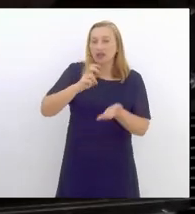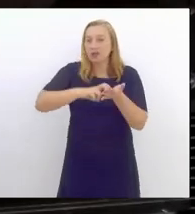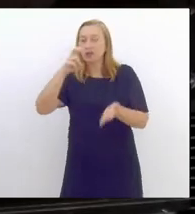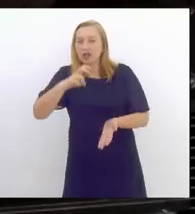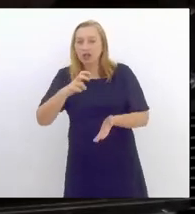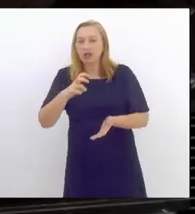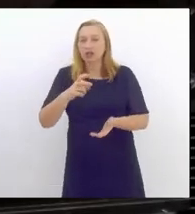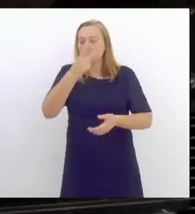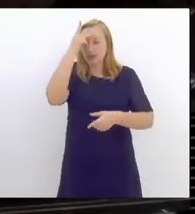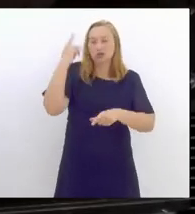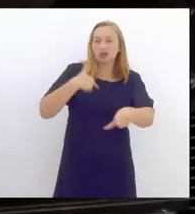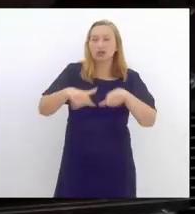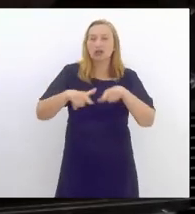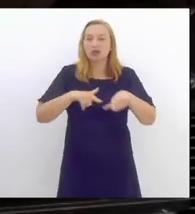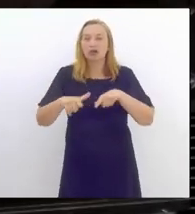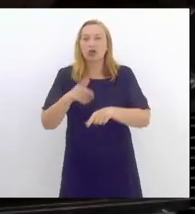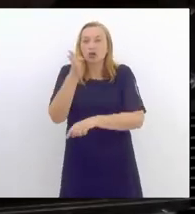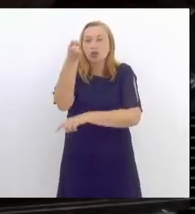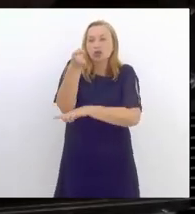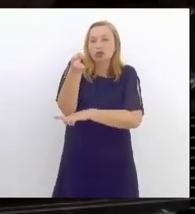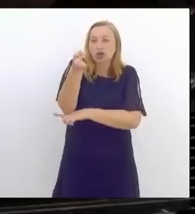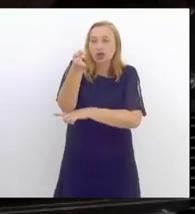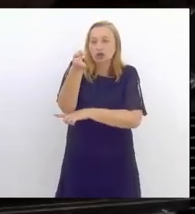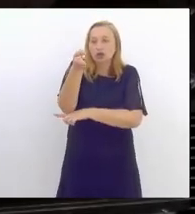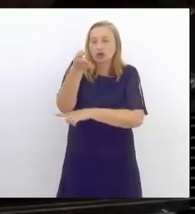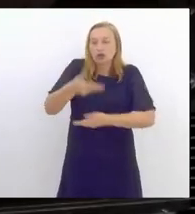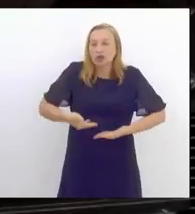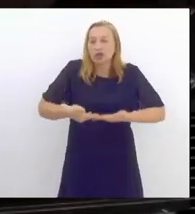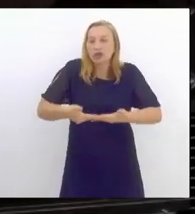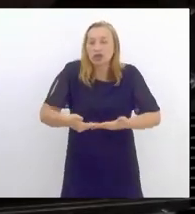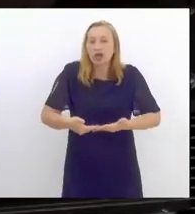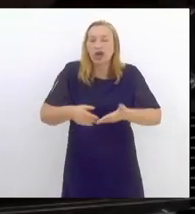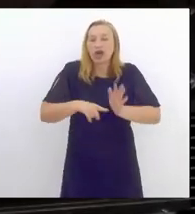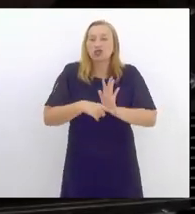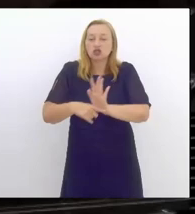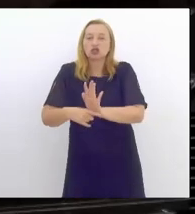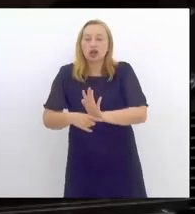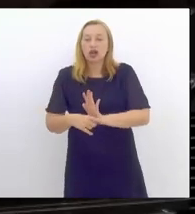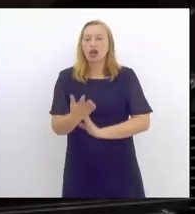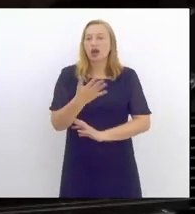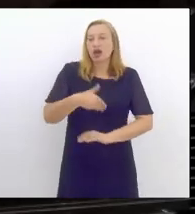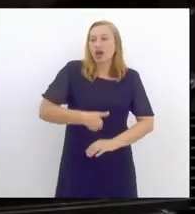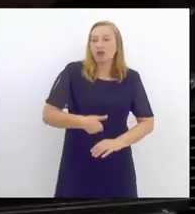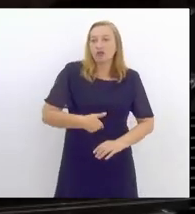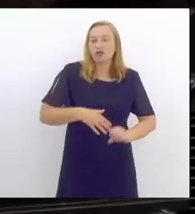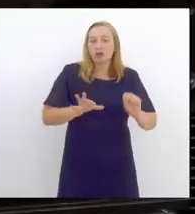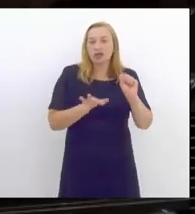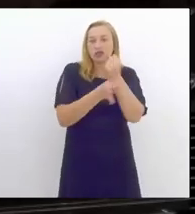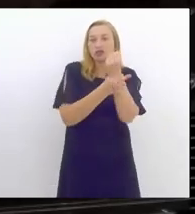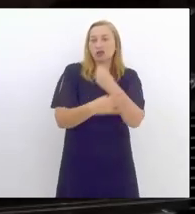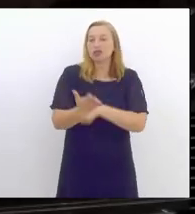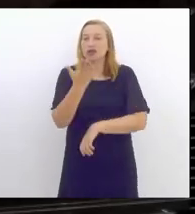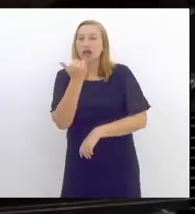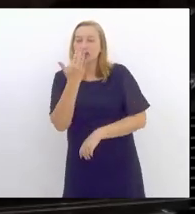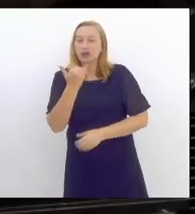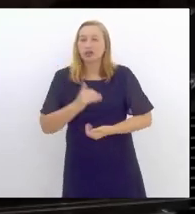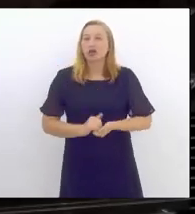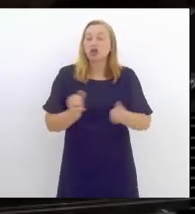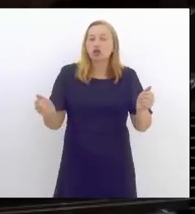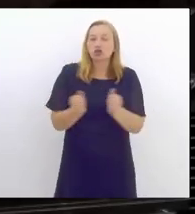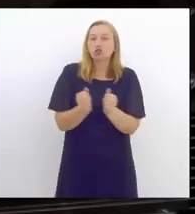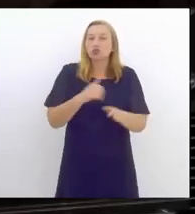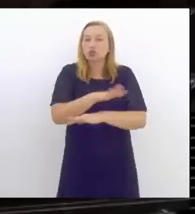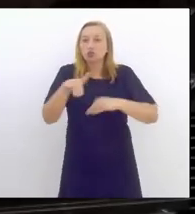Acolhedor foram criados para reduzir a fome e a insegurança alimentar. Juntos, todos esses